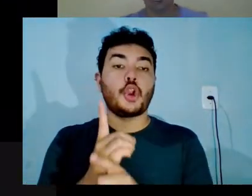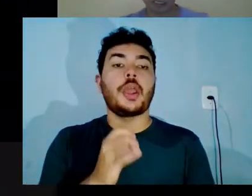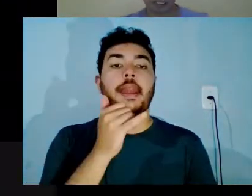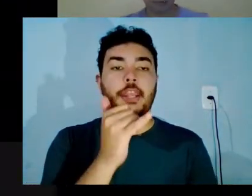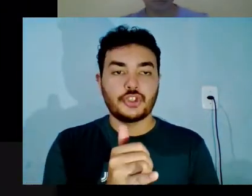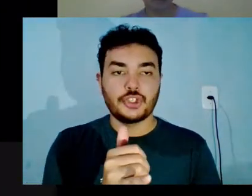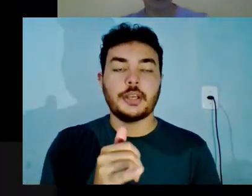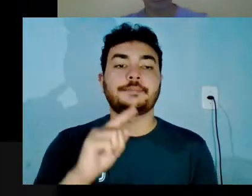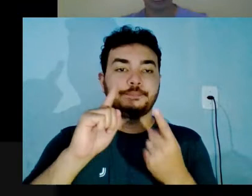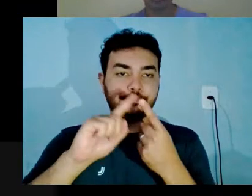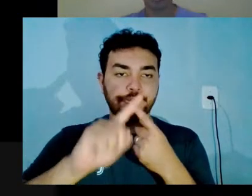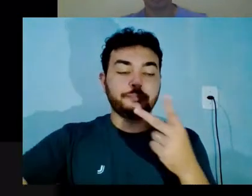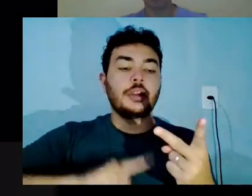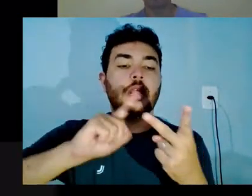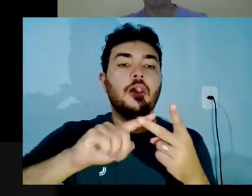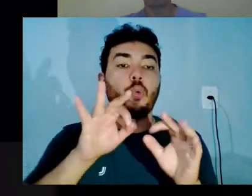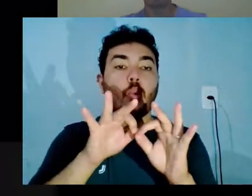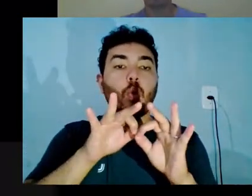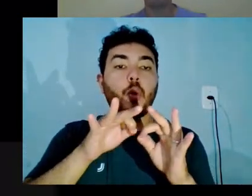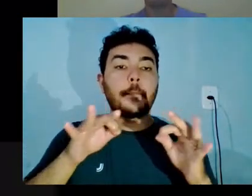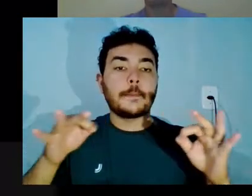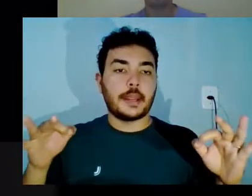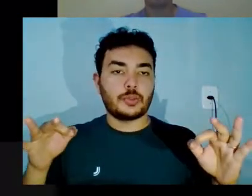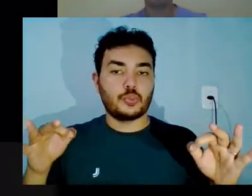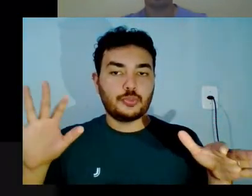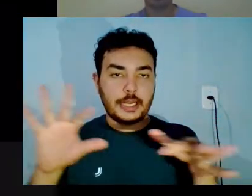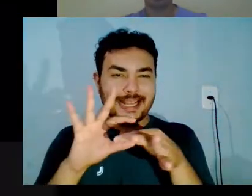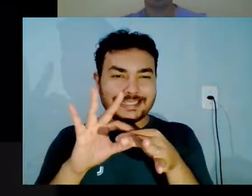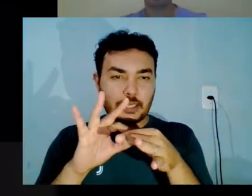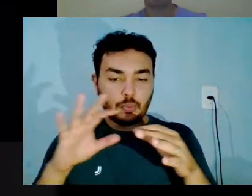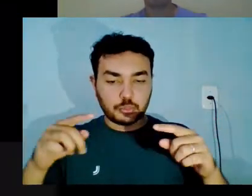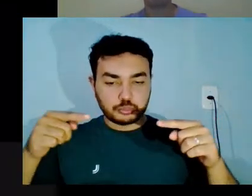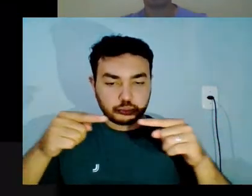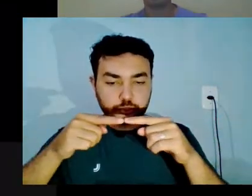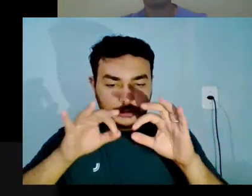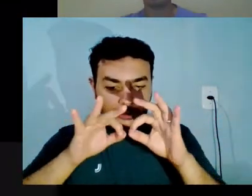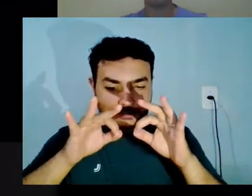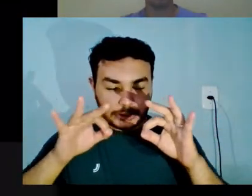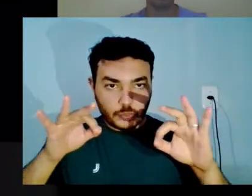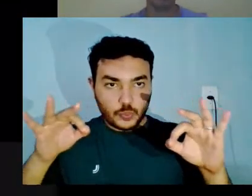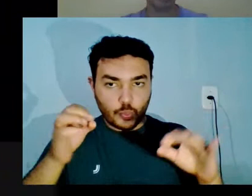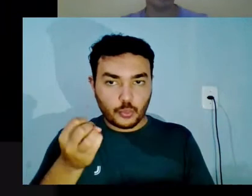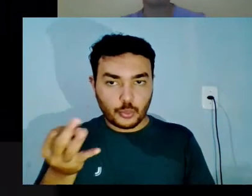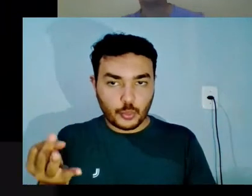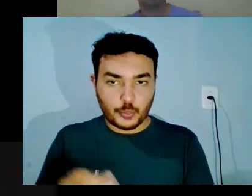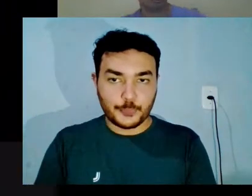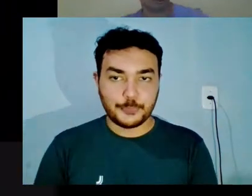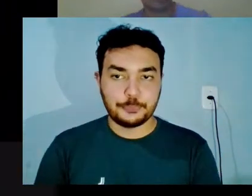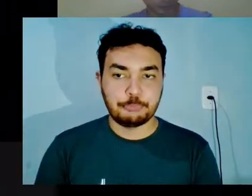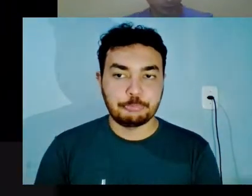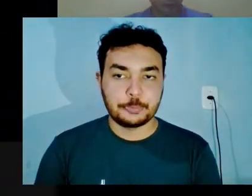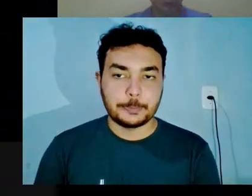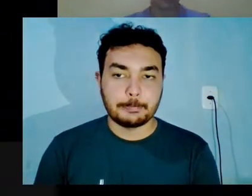da ligação, né, agora para essa nova função de onda, com essa primeira multiplicação somada a essa segunda multiplicação das funções de